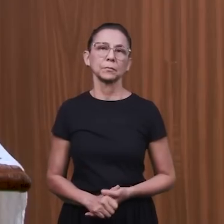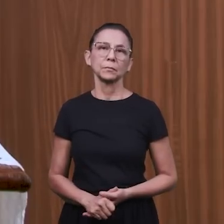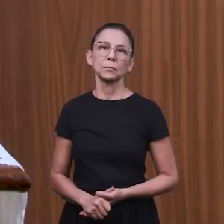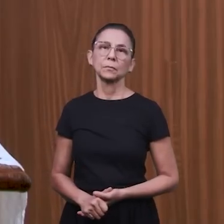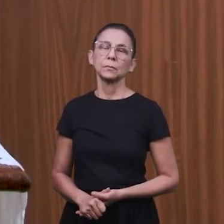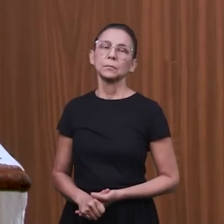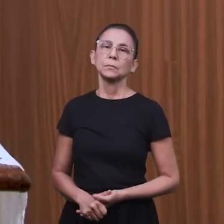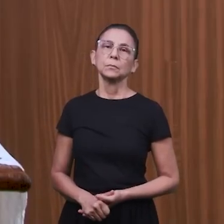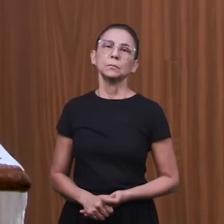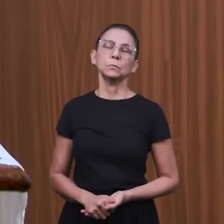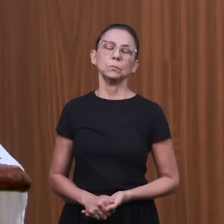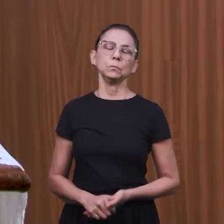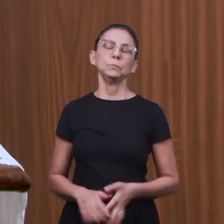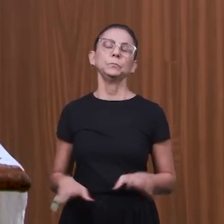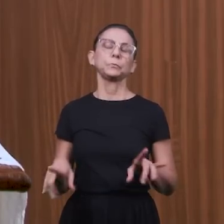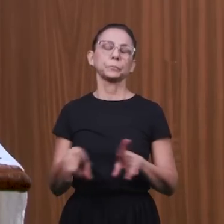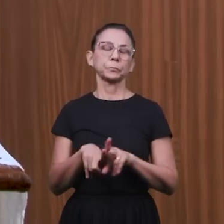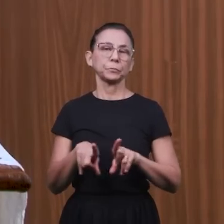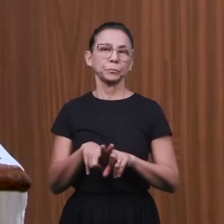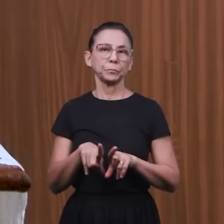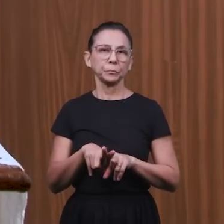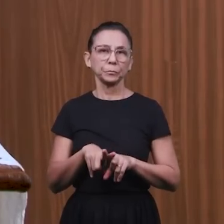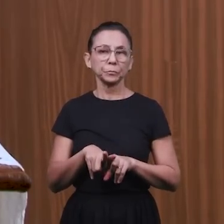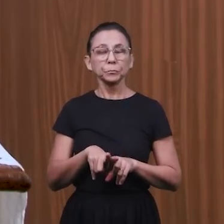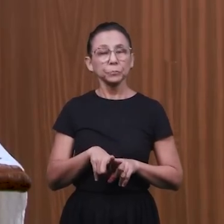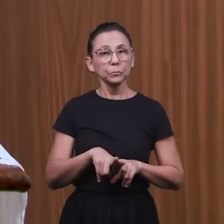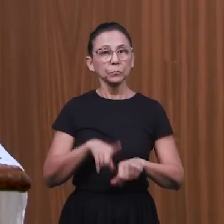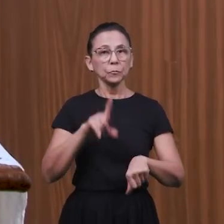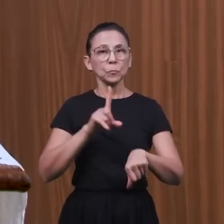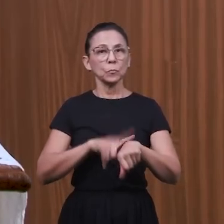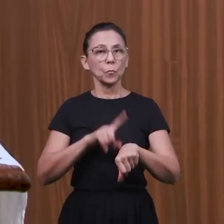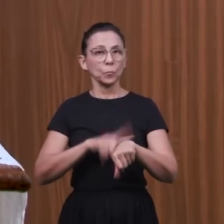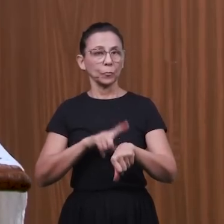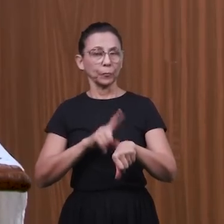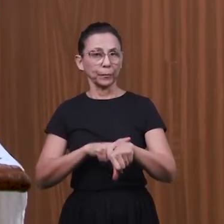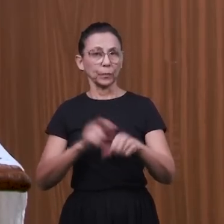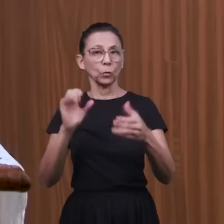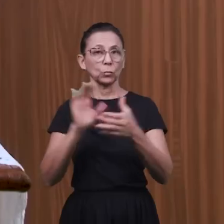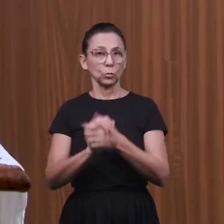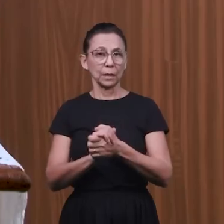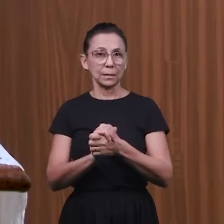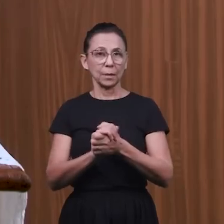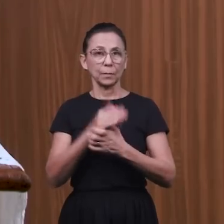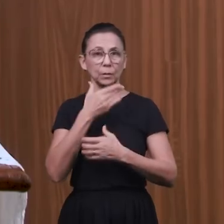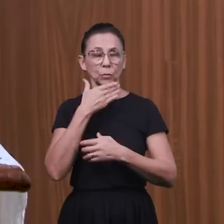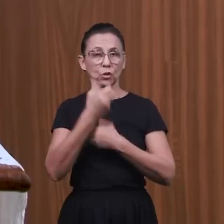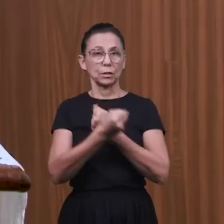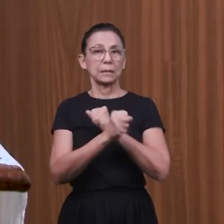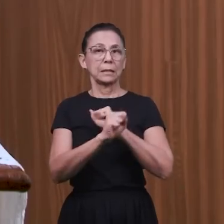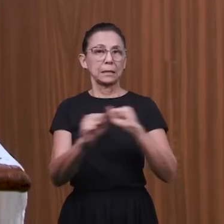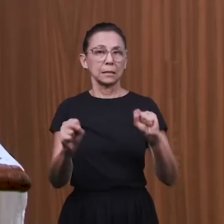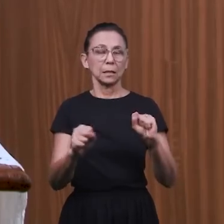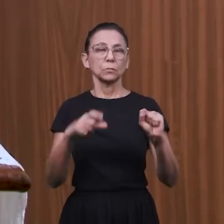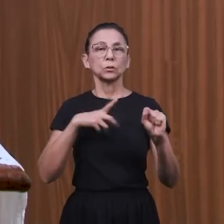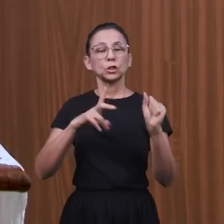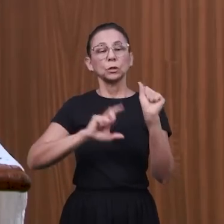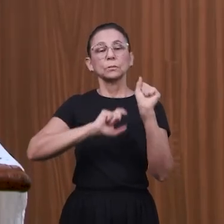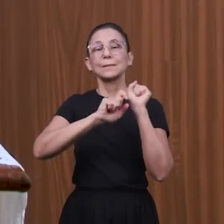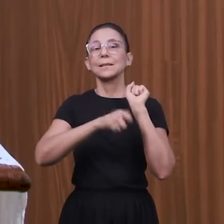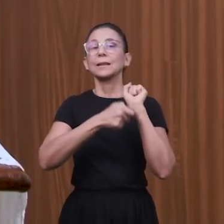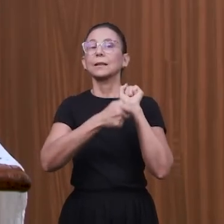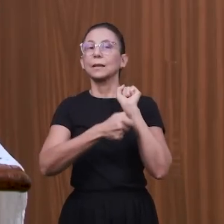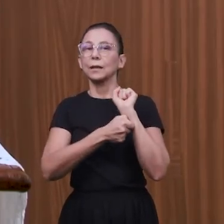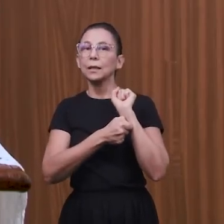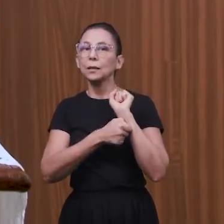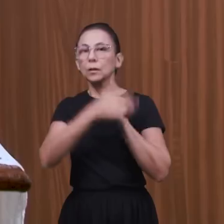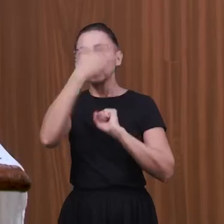casamento, um enigma ser apresentado. E neste enigma havia, se você descobrir o enigma, eu vou te dar um